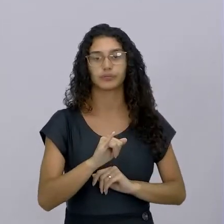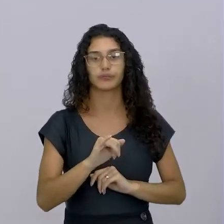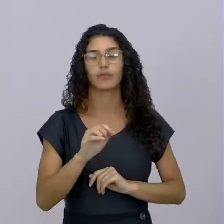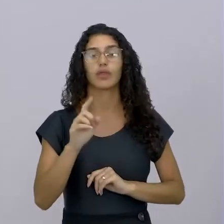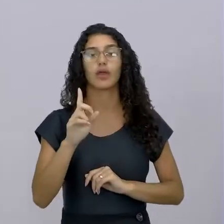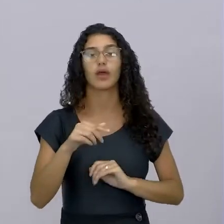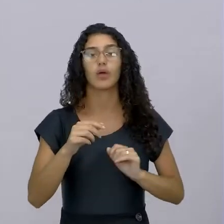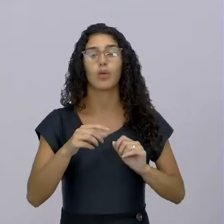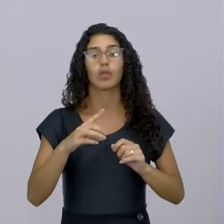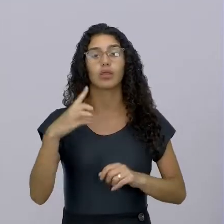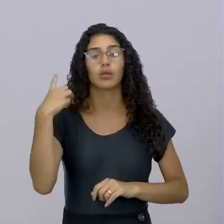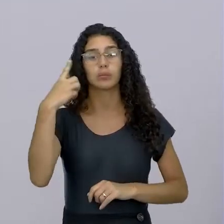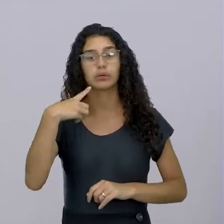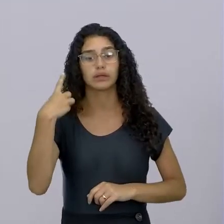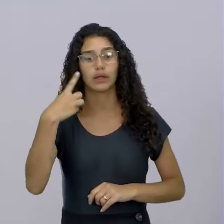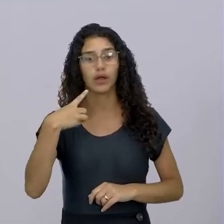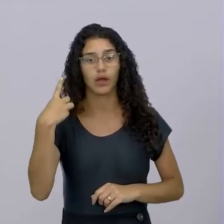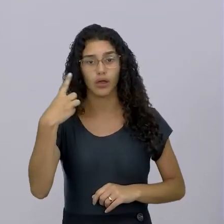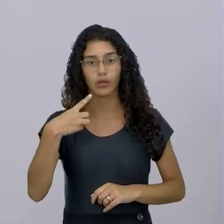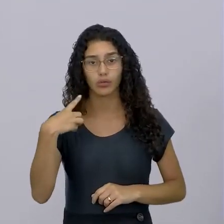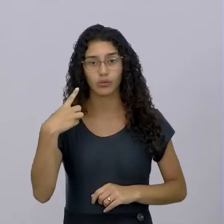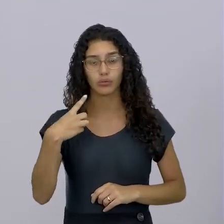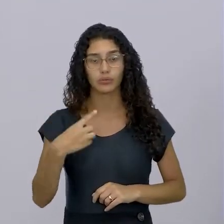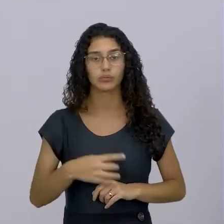são os deputados que vão